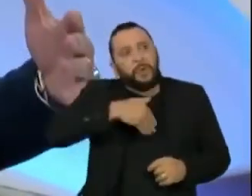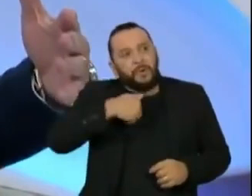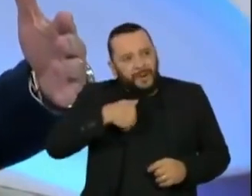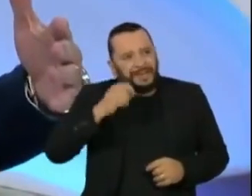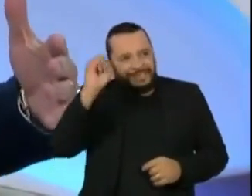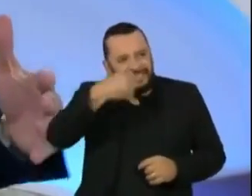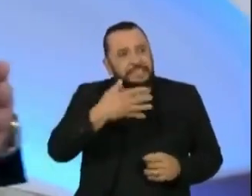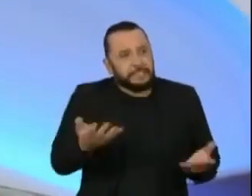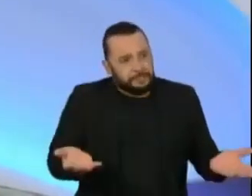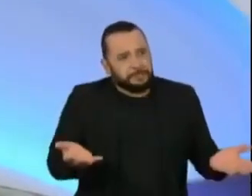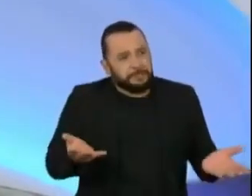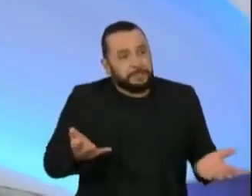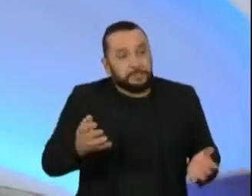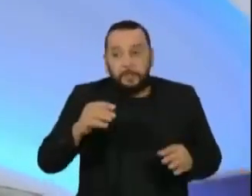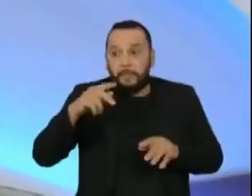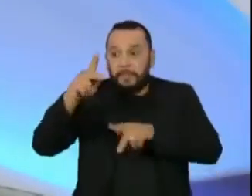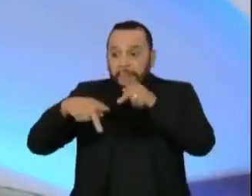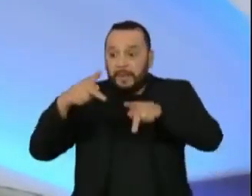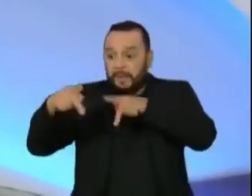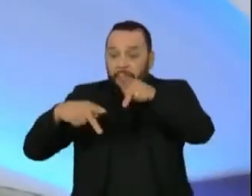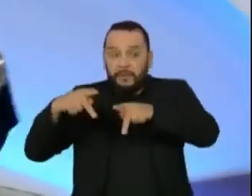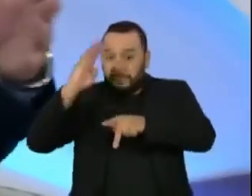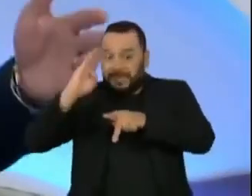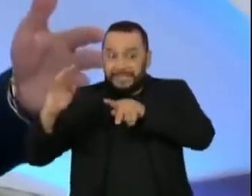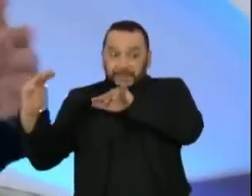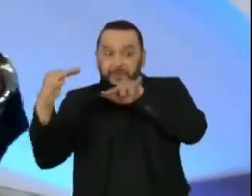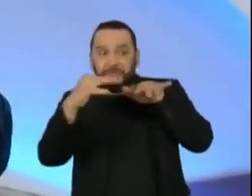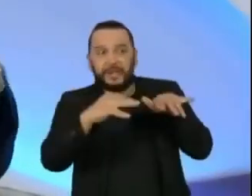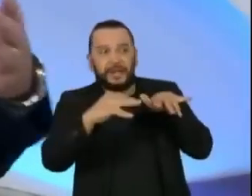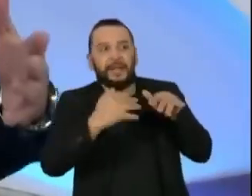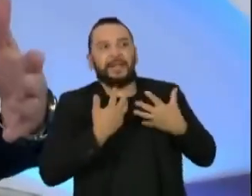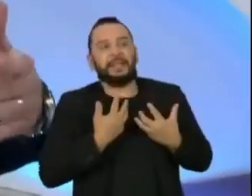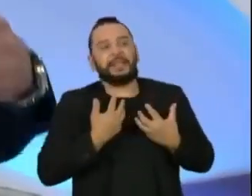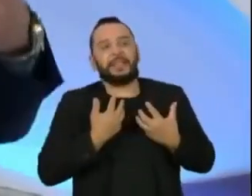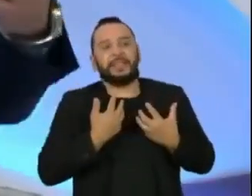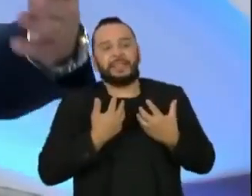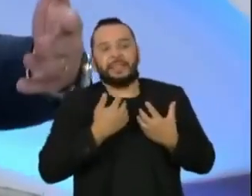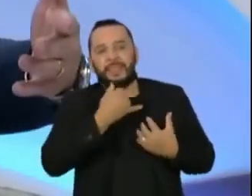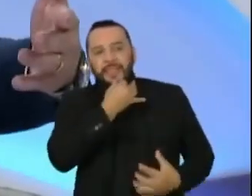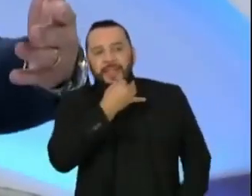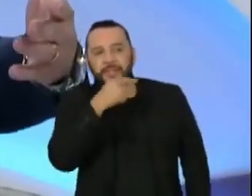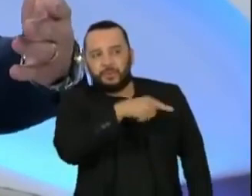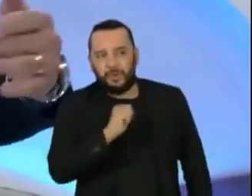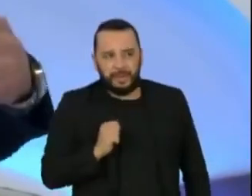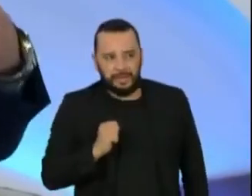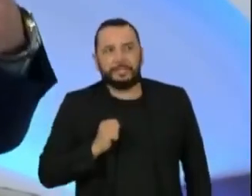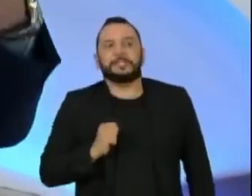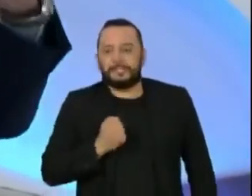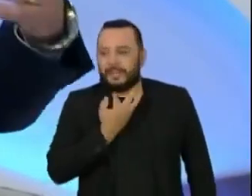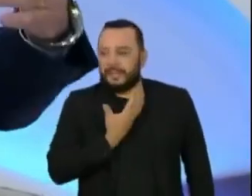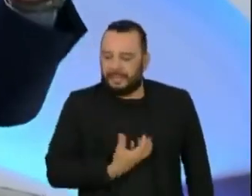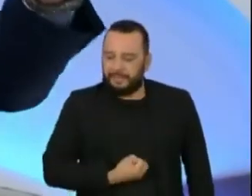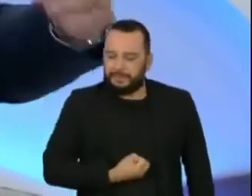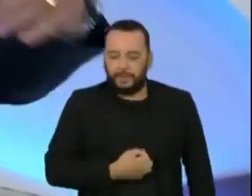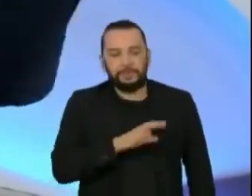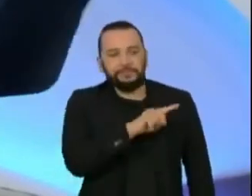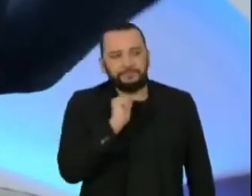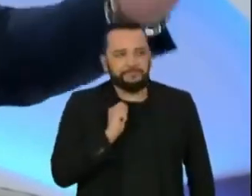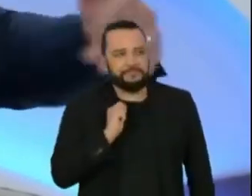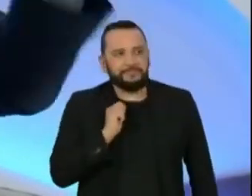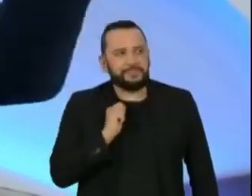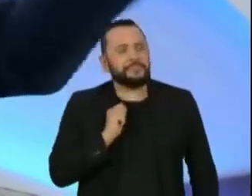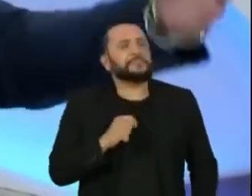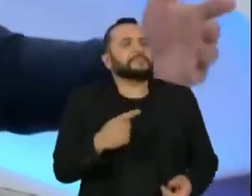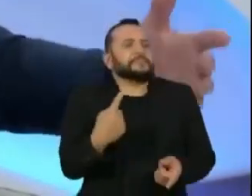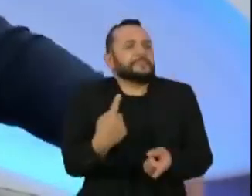é o seguinte, o caso da Covaxin, se bem investigado, vai ficar comprovado tudo que nós estamos colocando. Onde que um governo pode pagar uma